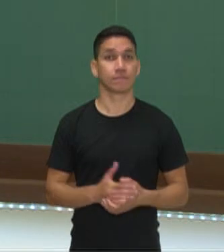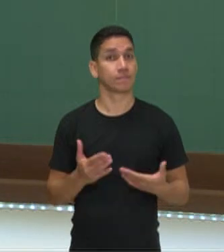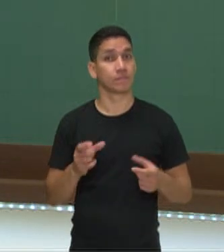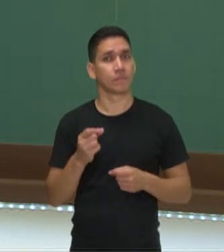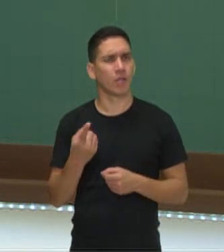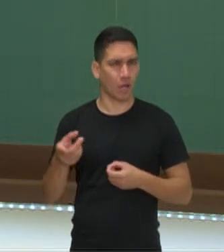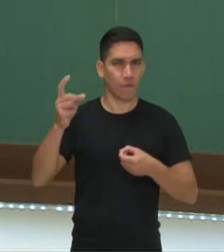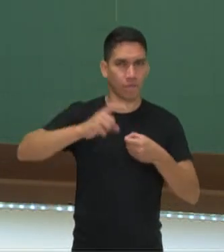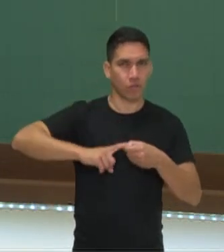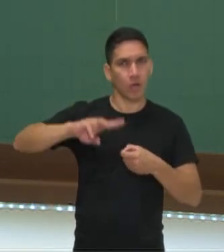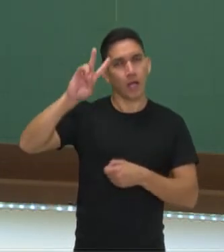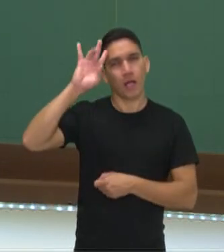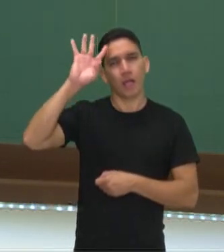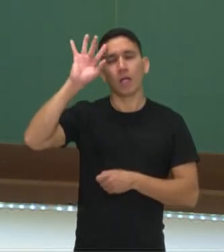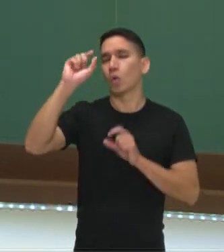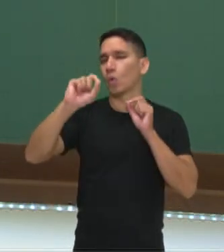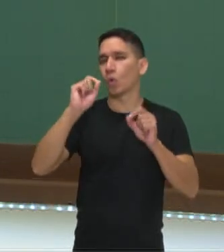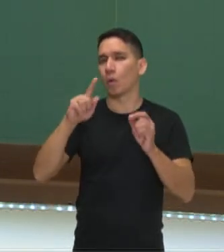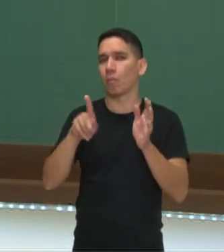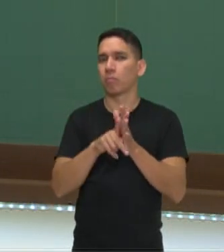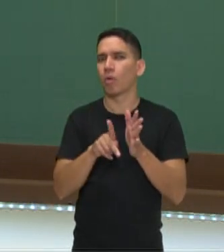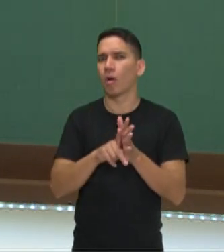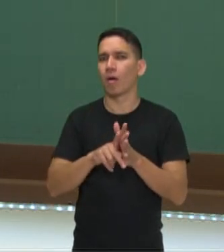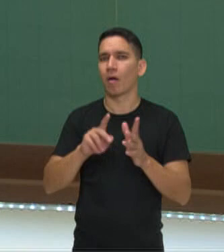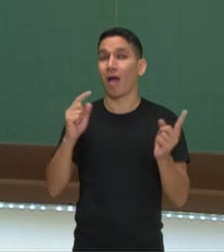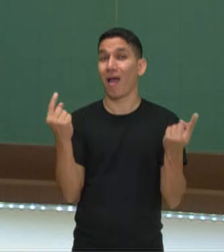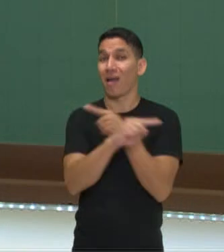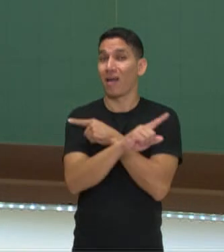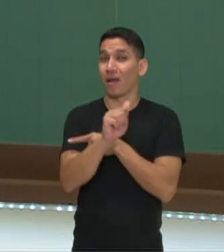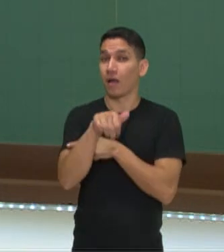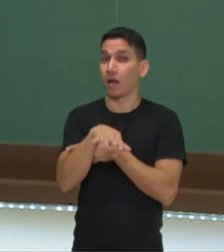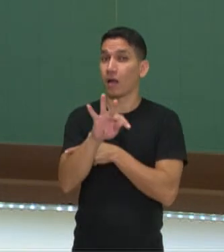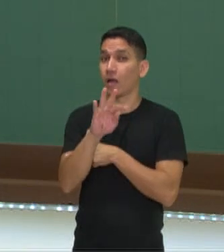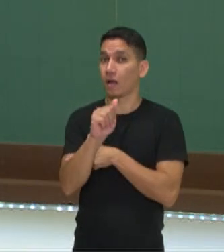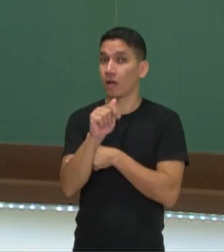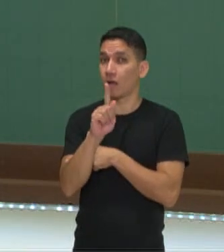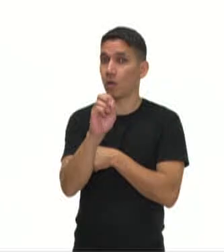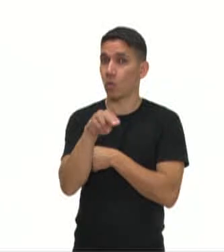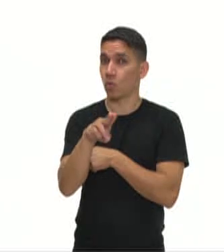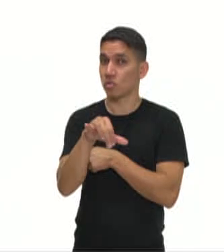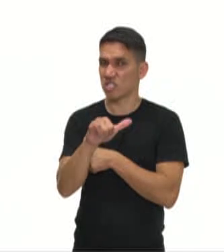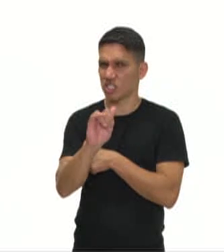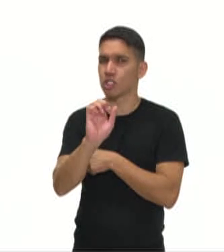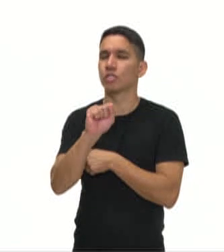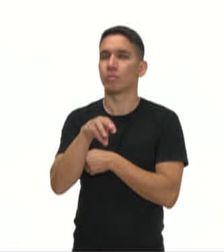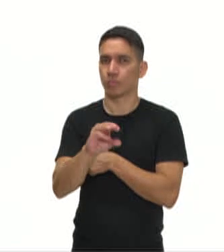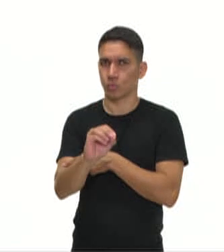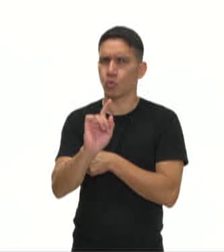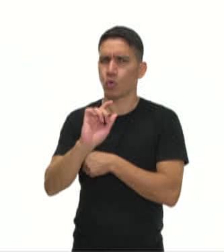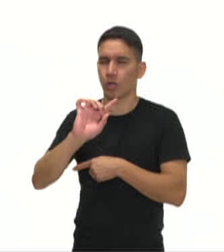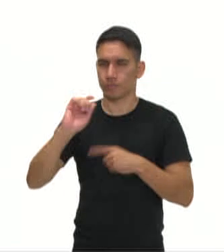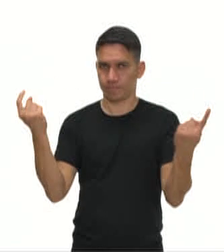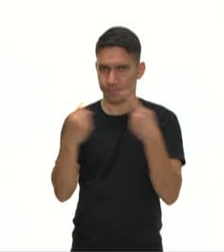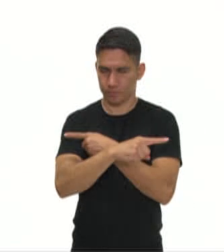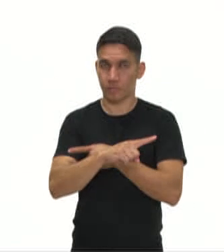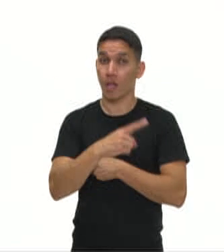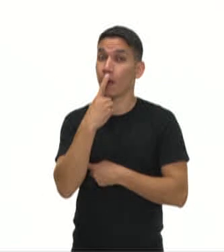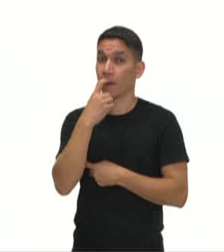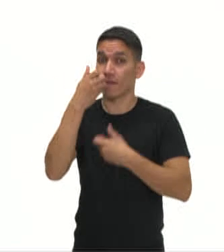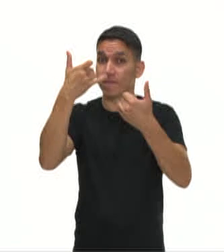então, voltando à ideia do antagonismo ali, né? Gilberto Freire dizia o seguinte: se